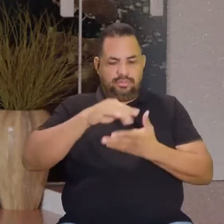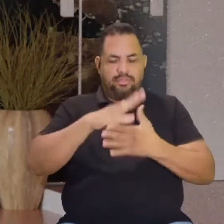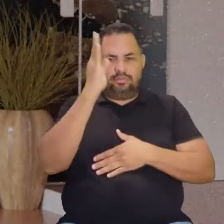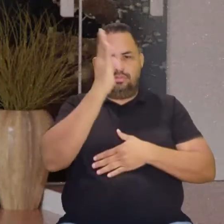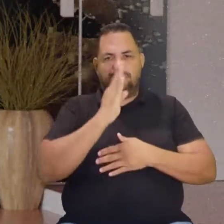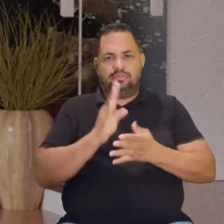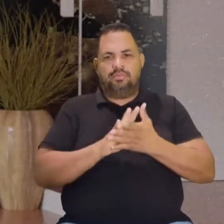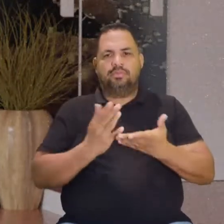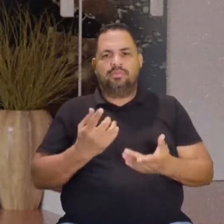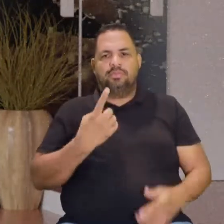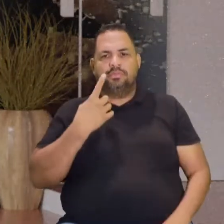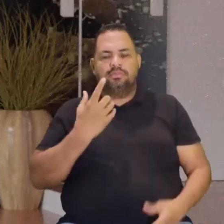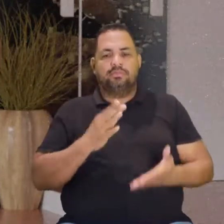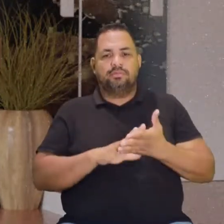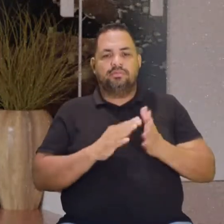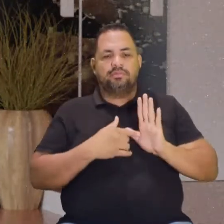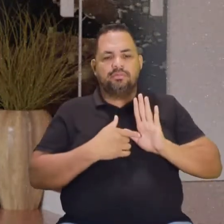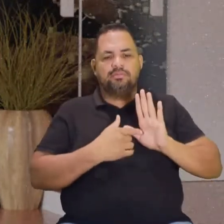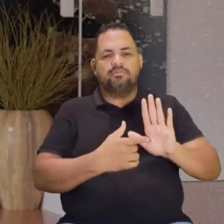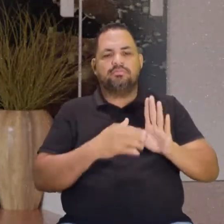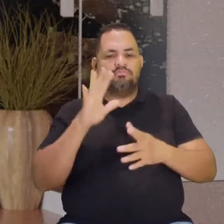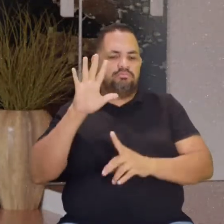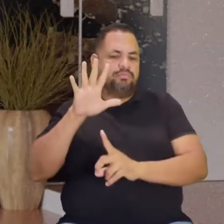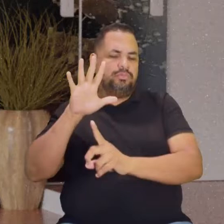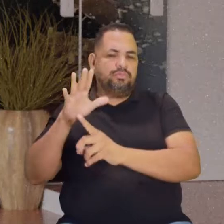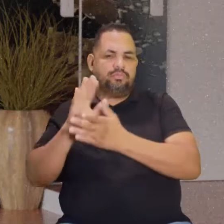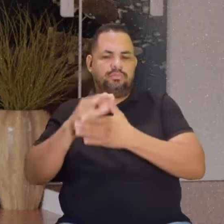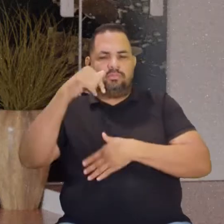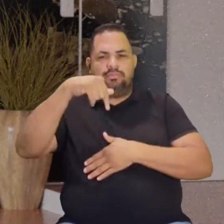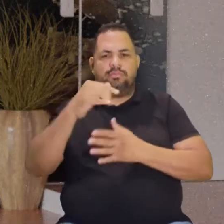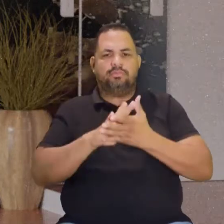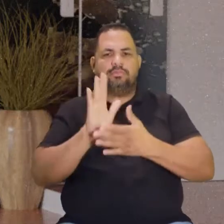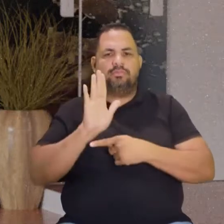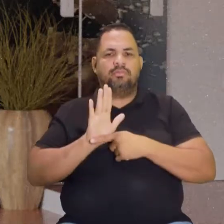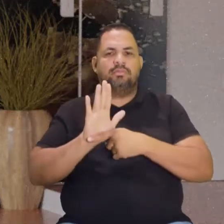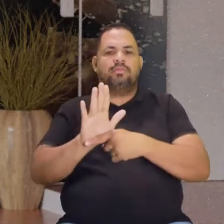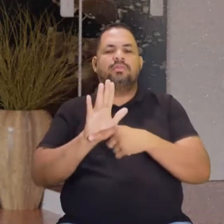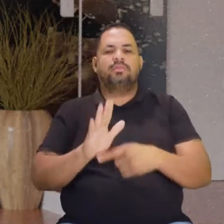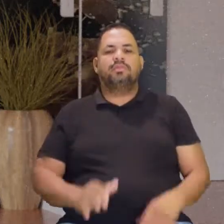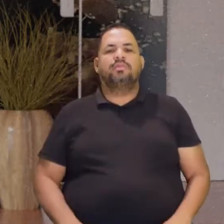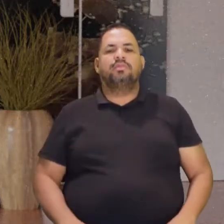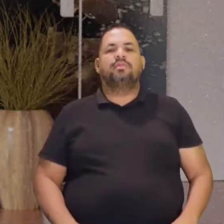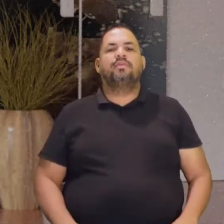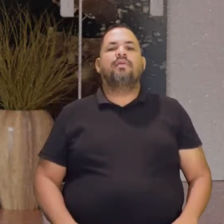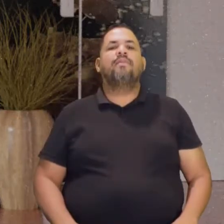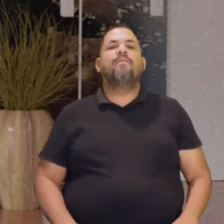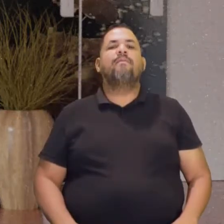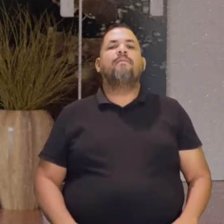né, acabaram trazendo influências que ajudaram